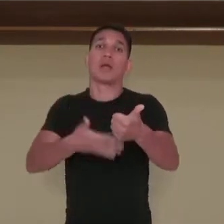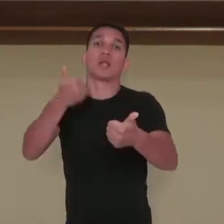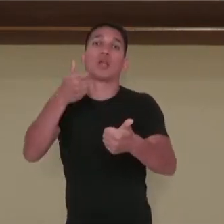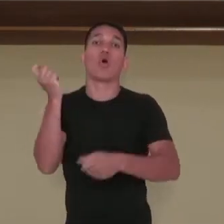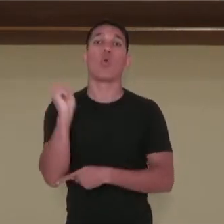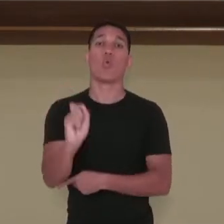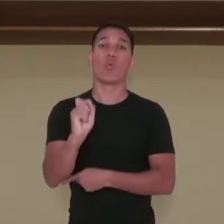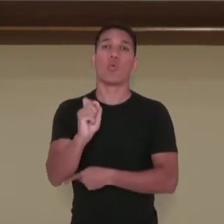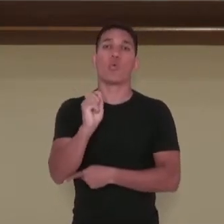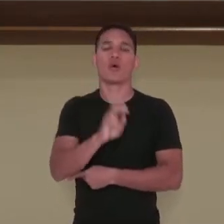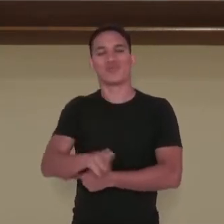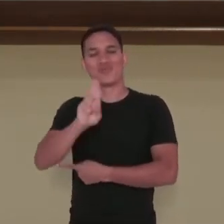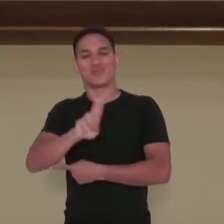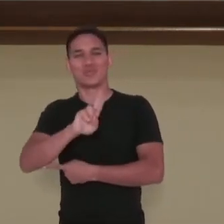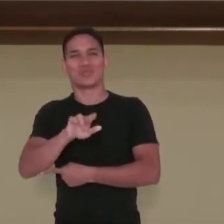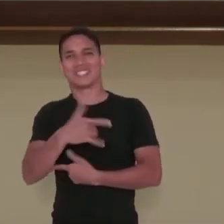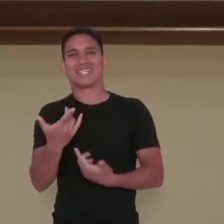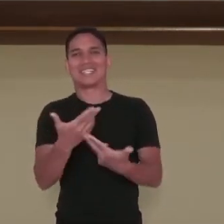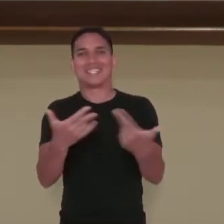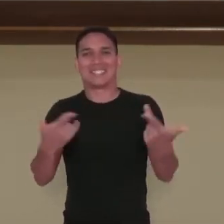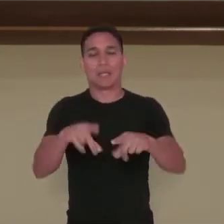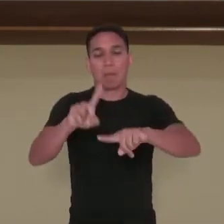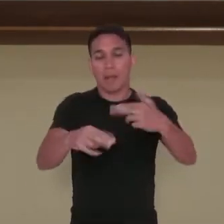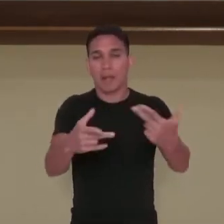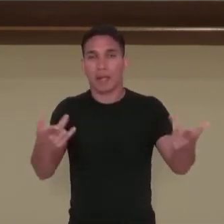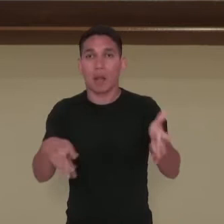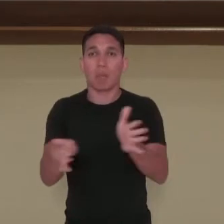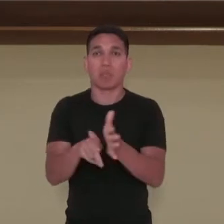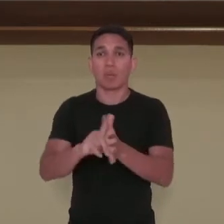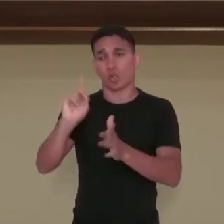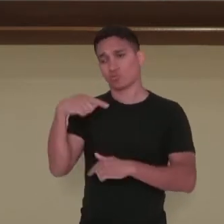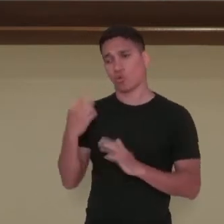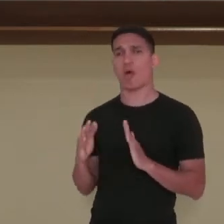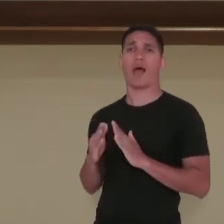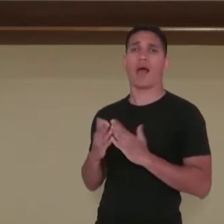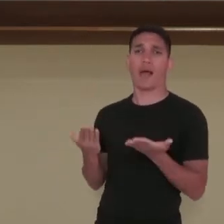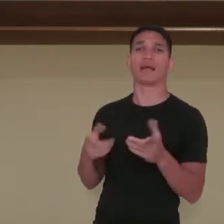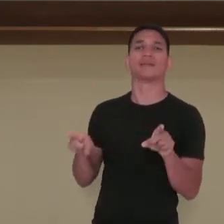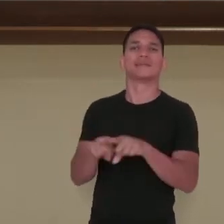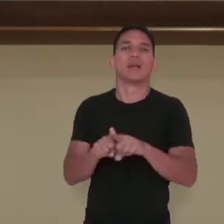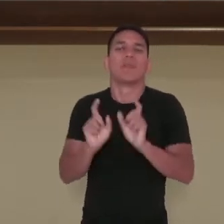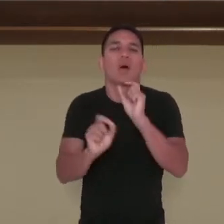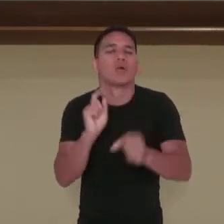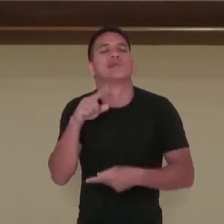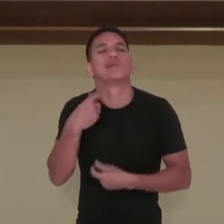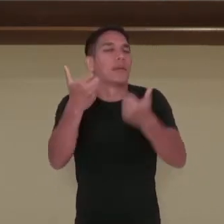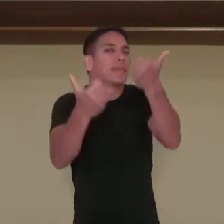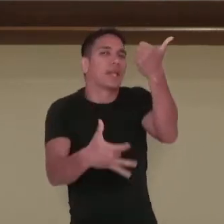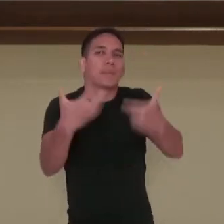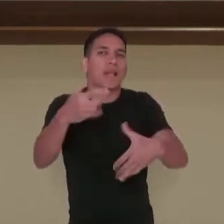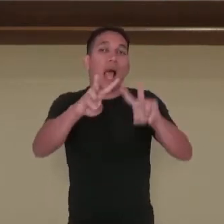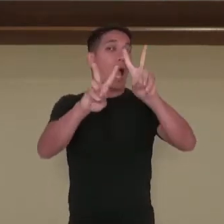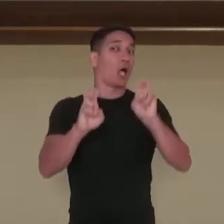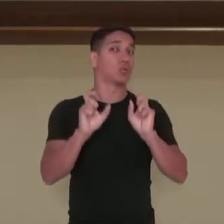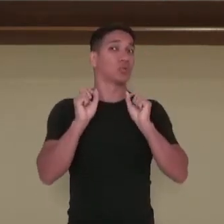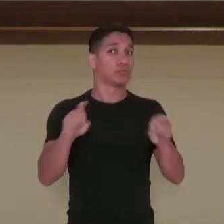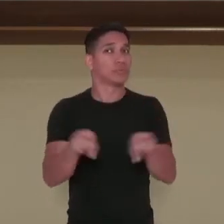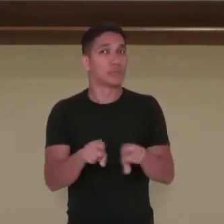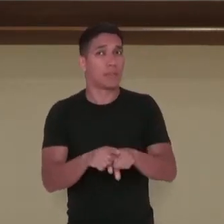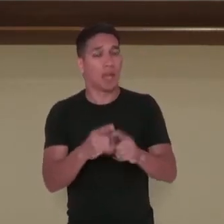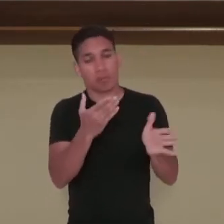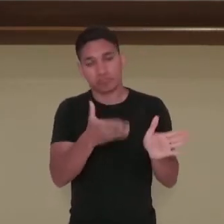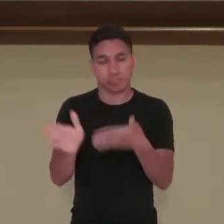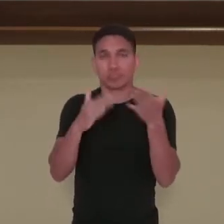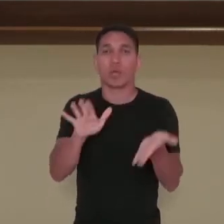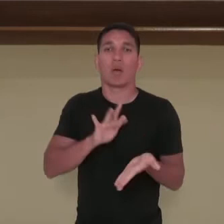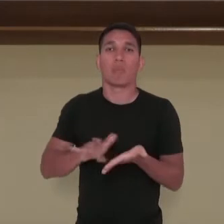potencializaríamos uma utilização desses recursos em nossas residências, quiçá falar na produção de bens a